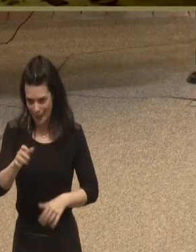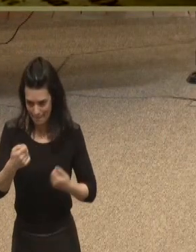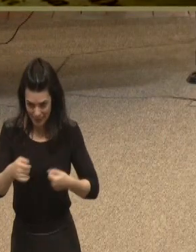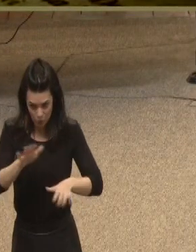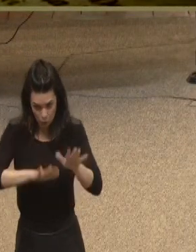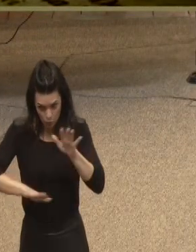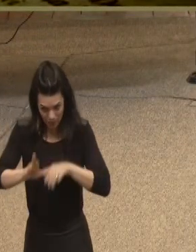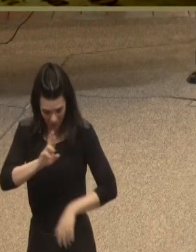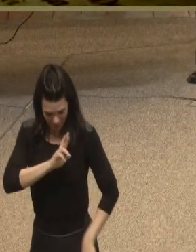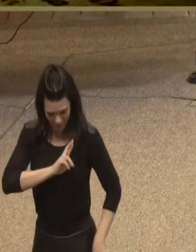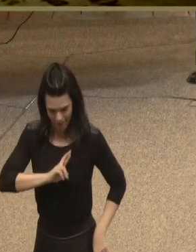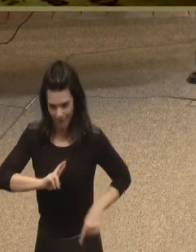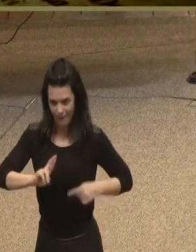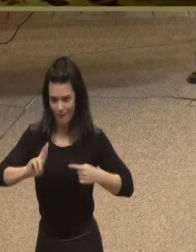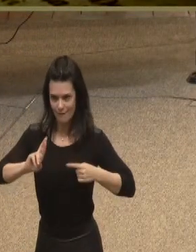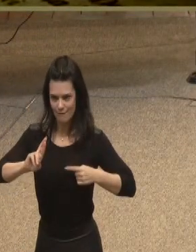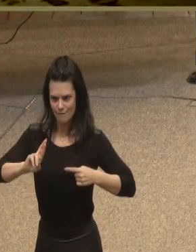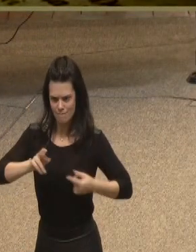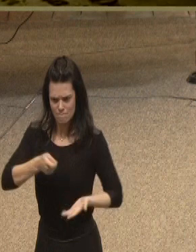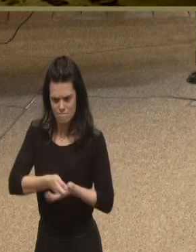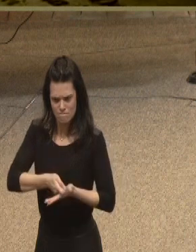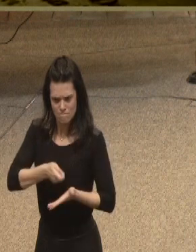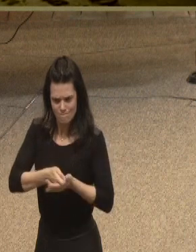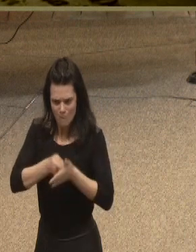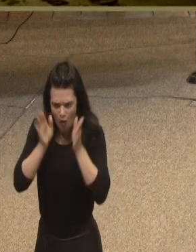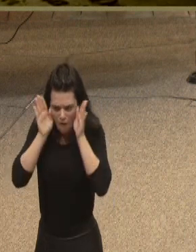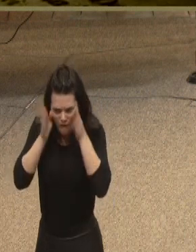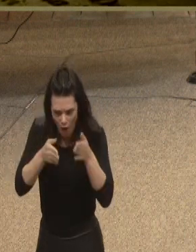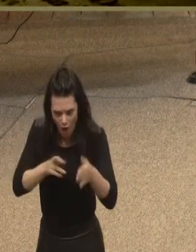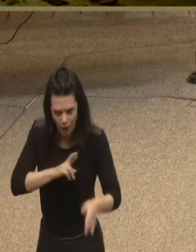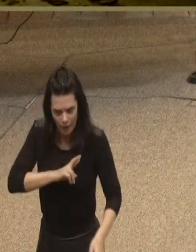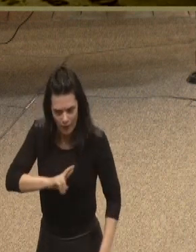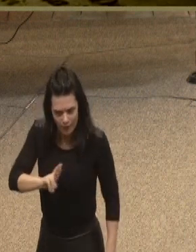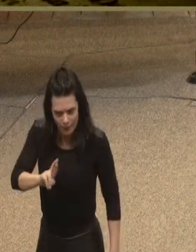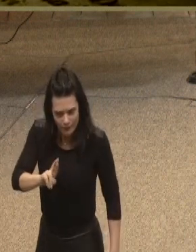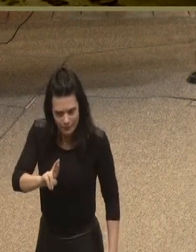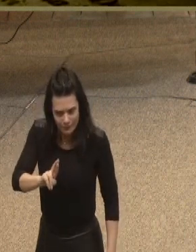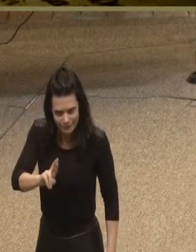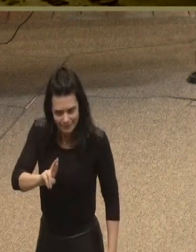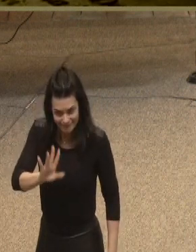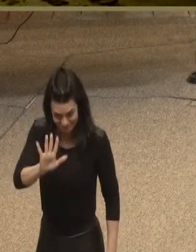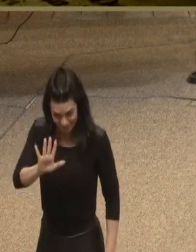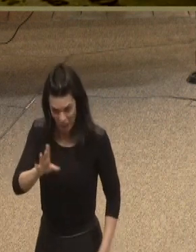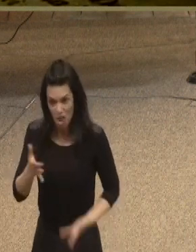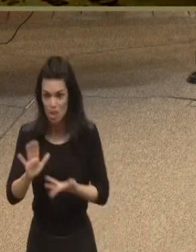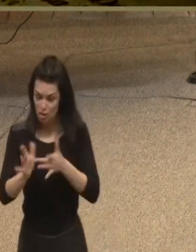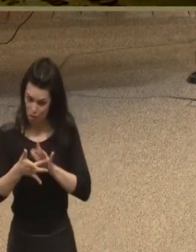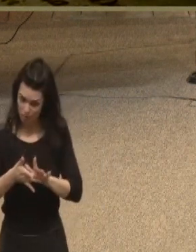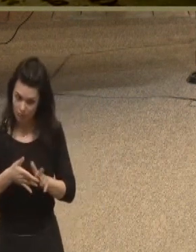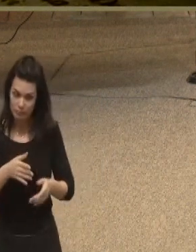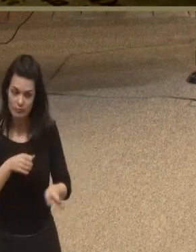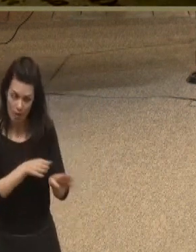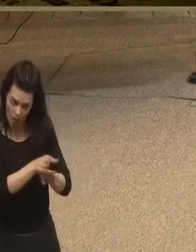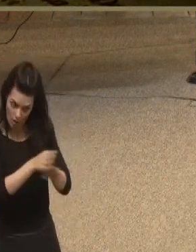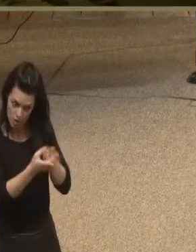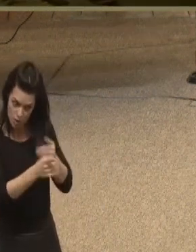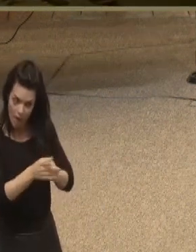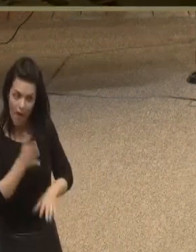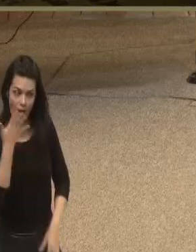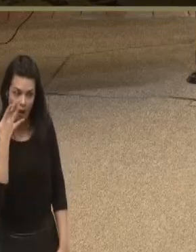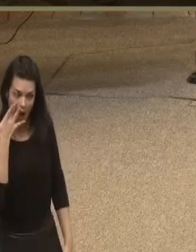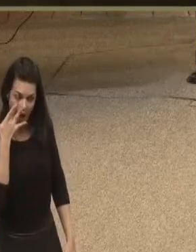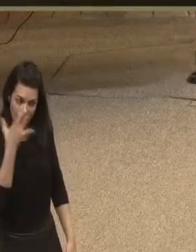religiosidade. Jesus disse aos seus discípulos: acautelai-vos, tomem cuidado, prestem